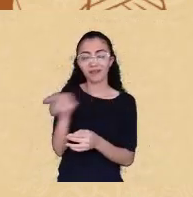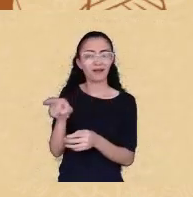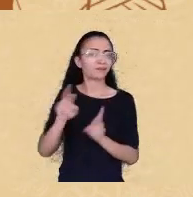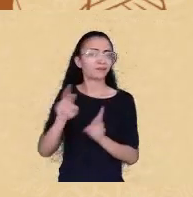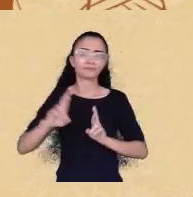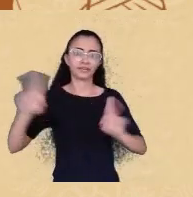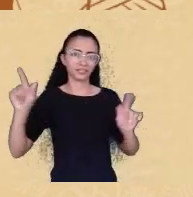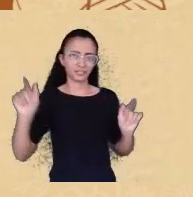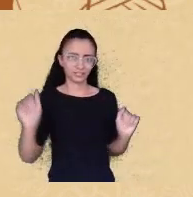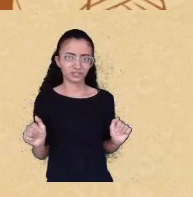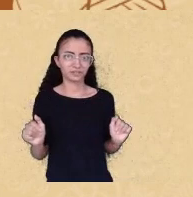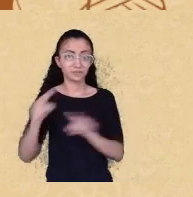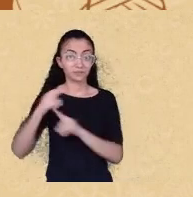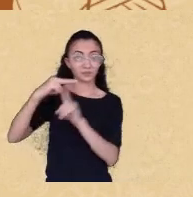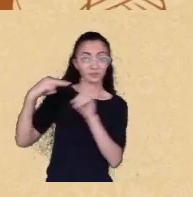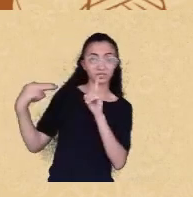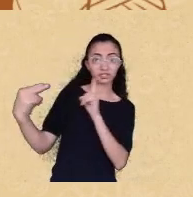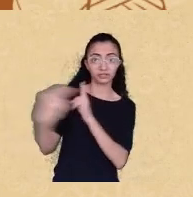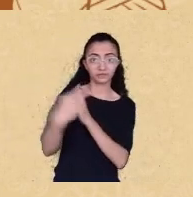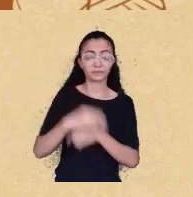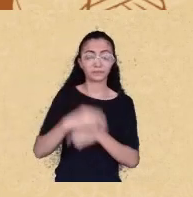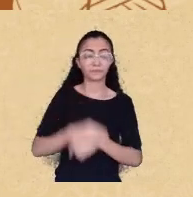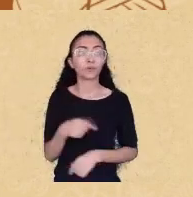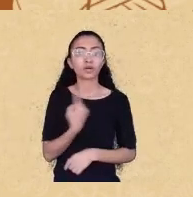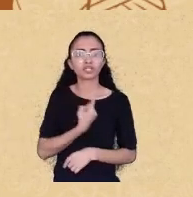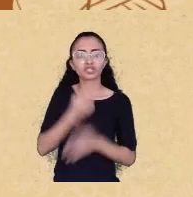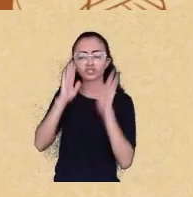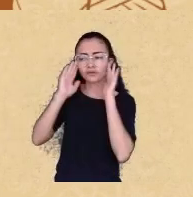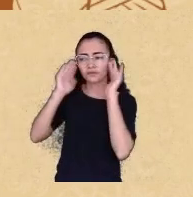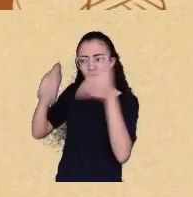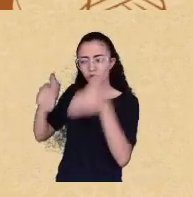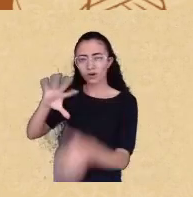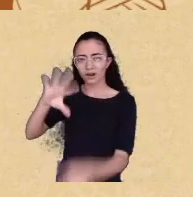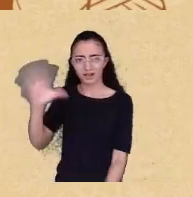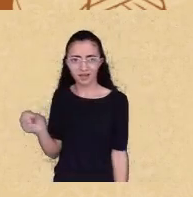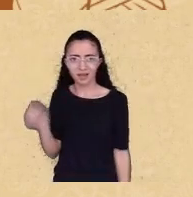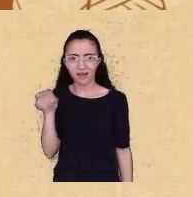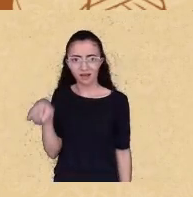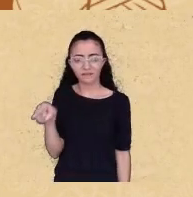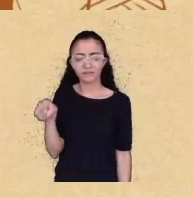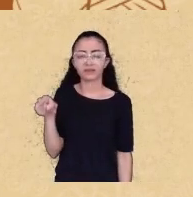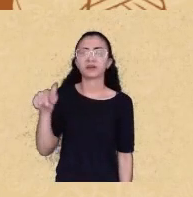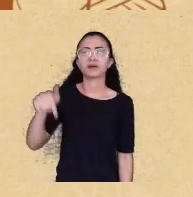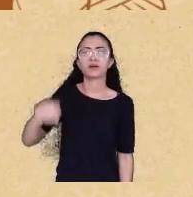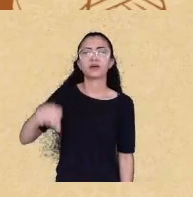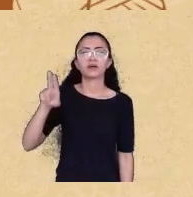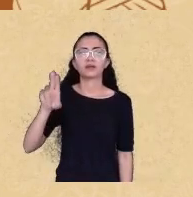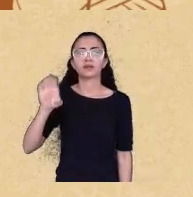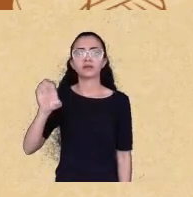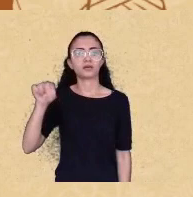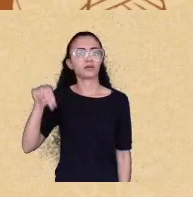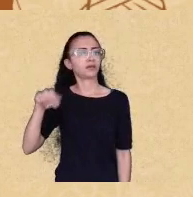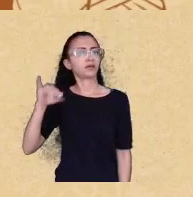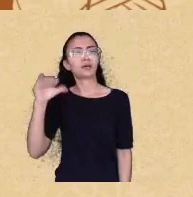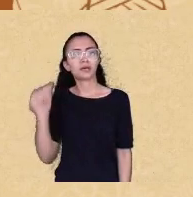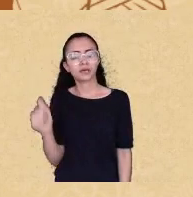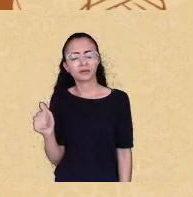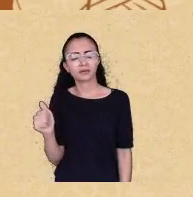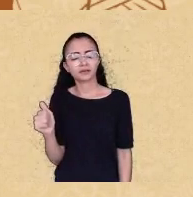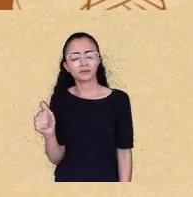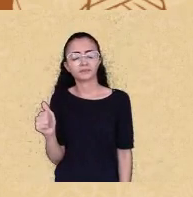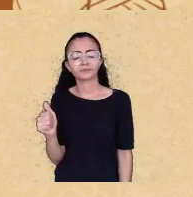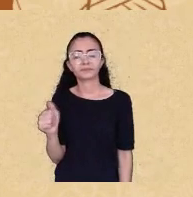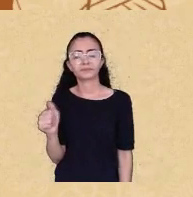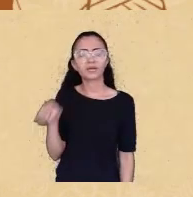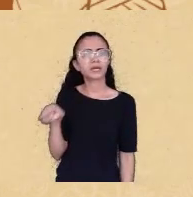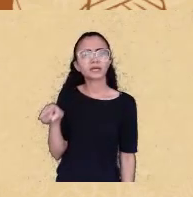a gente pegou o pessoal do Quênia, um dado que eu não mostrei para vocês, mas eles não, é até estranho, eles não se identificam